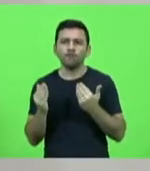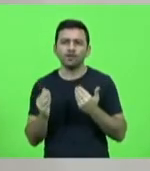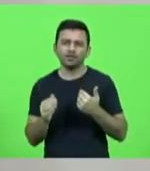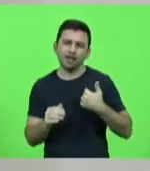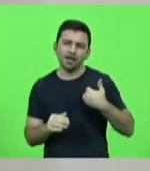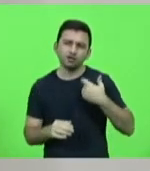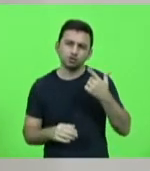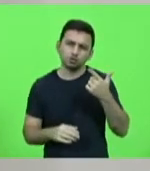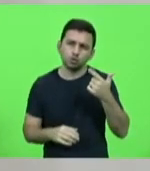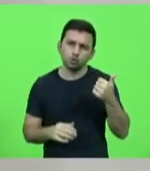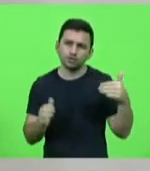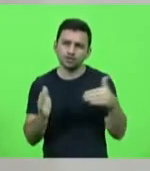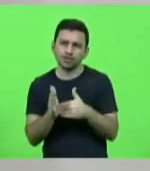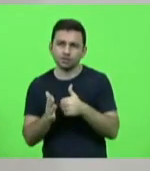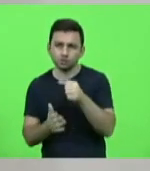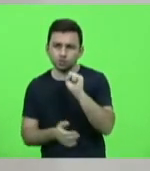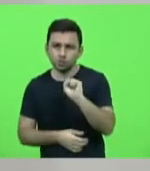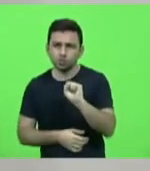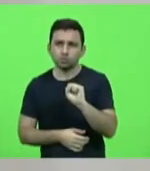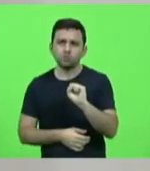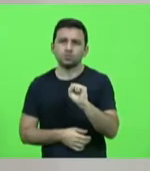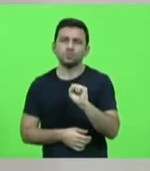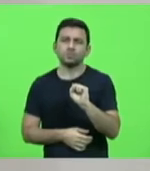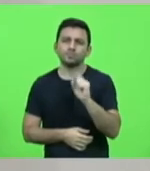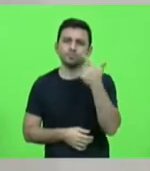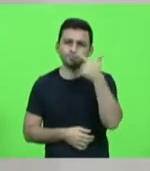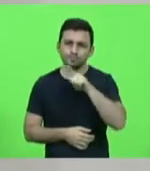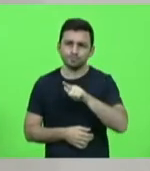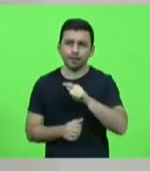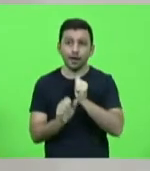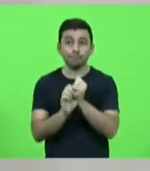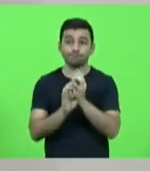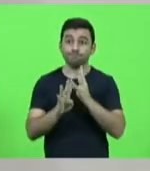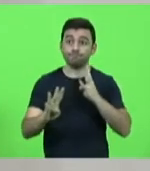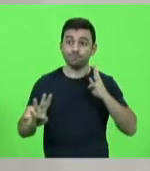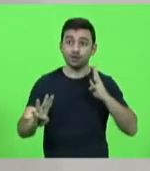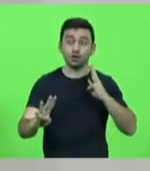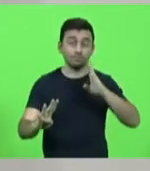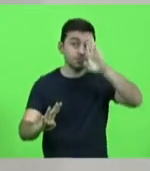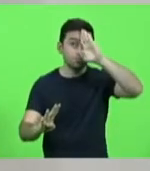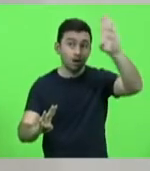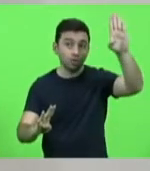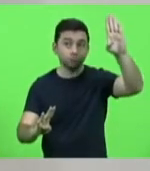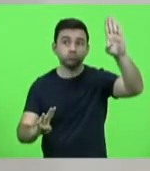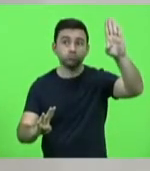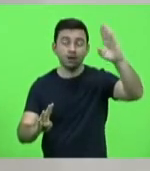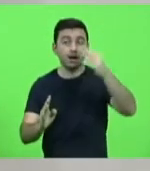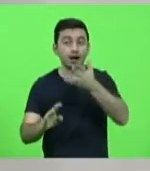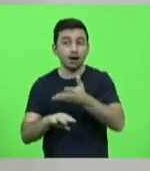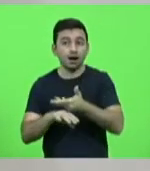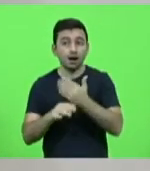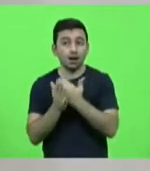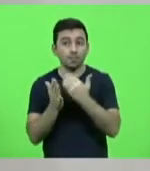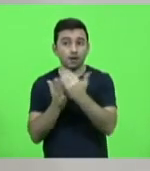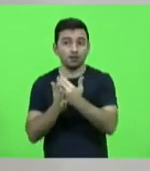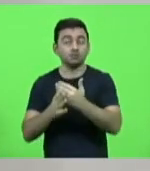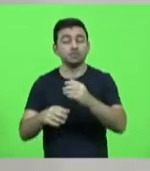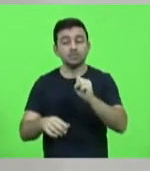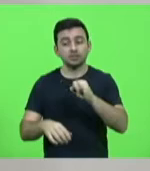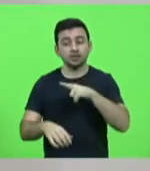18 anos na fila de vacina prioritária para adolescentes com